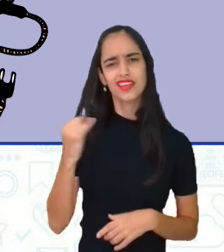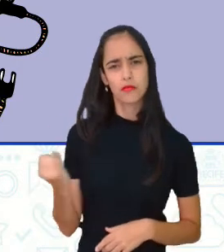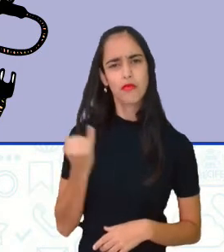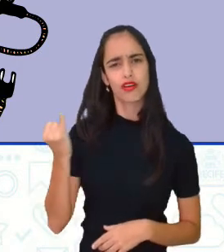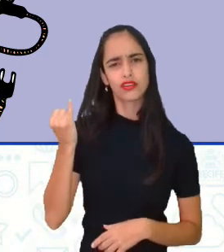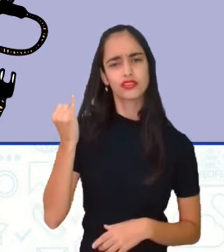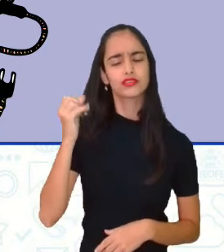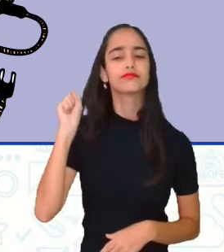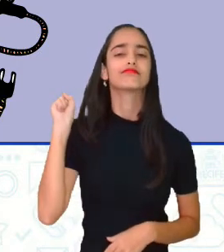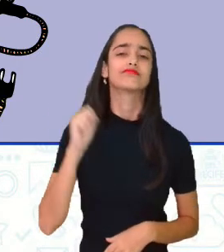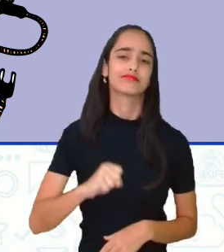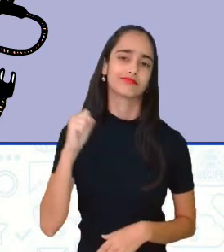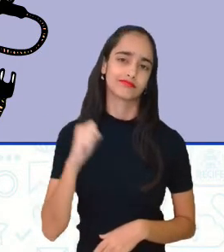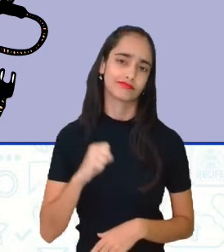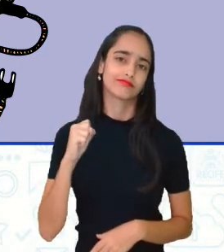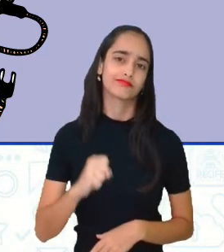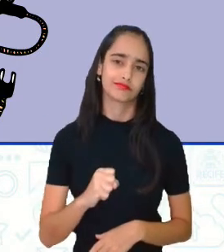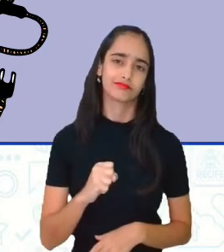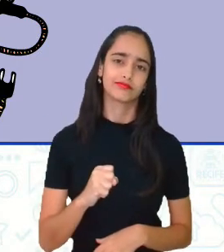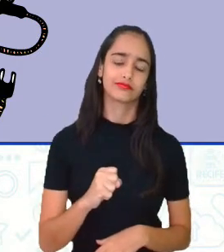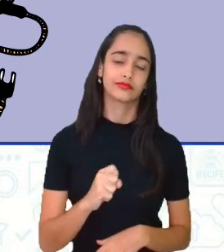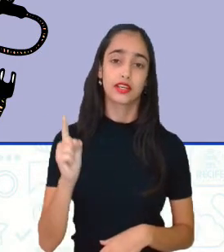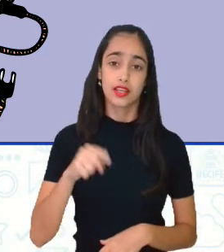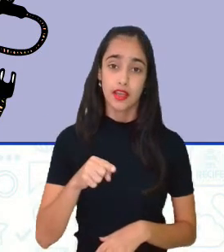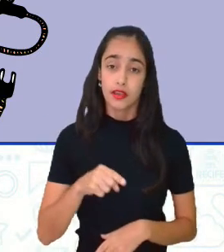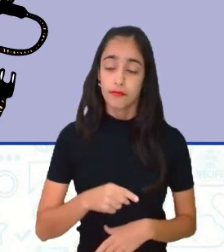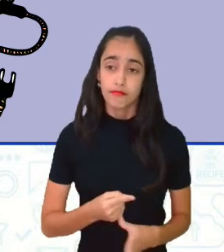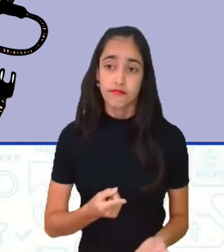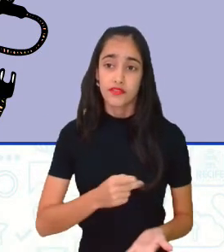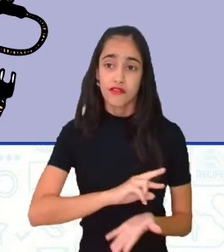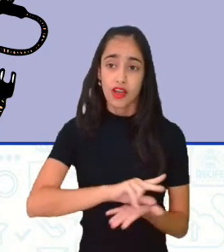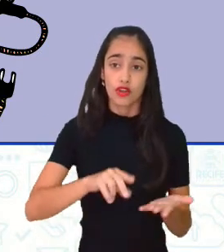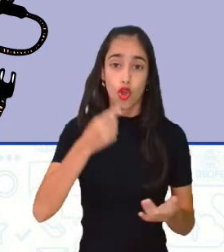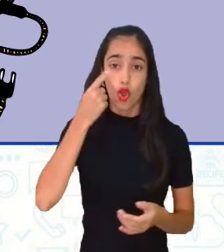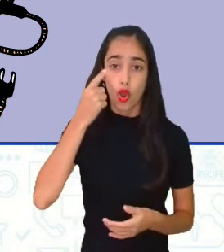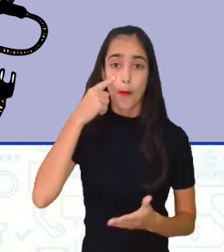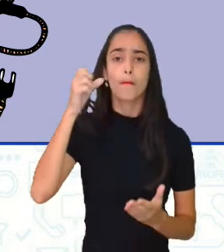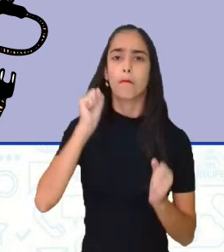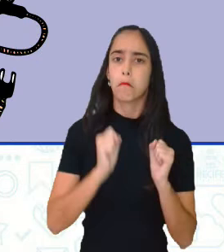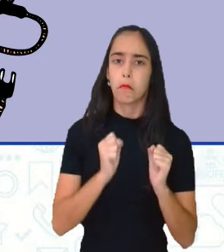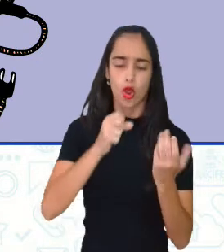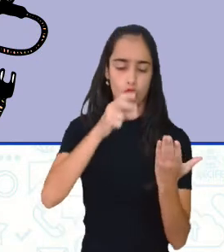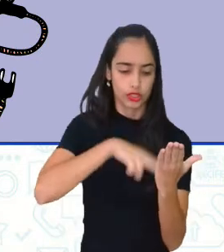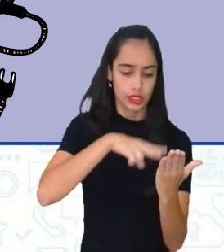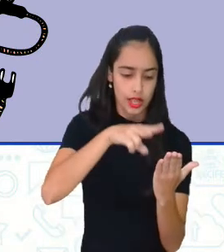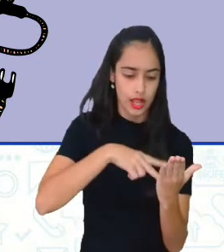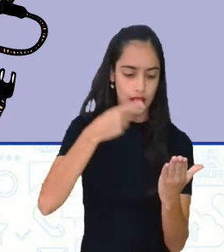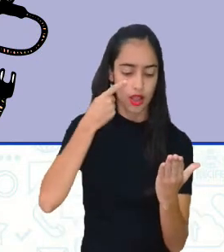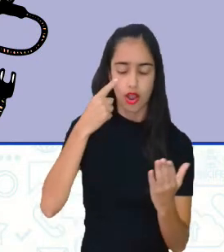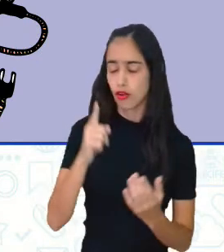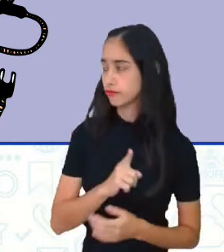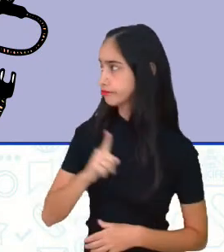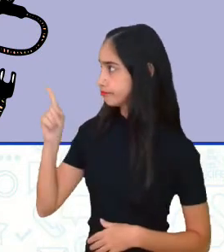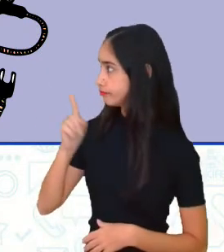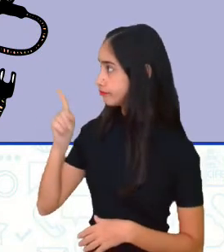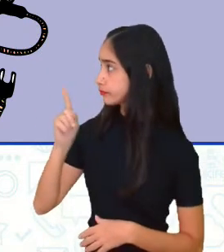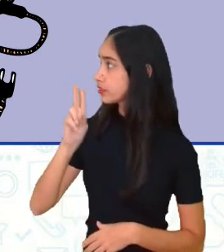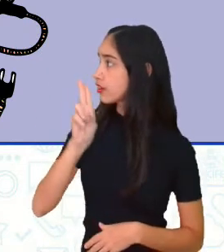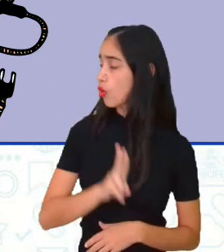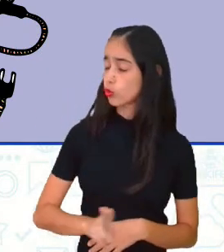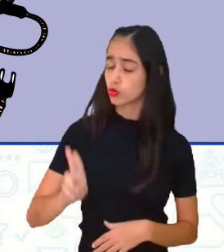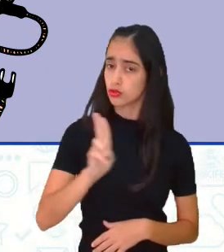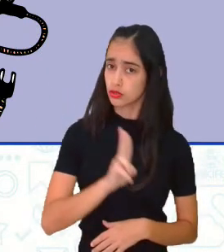os resistores são dispositivos, vocês podem até ler aí comigo, são dispositivos usados